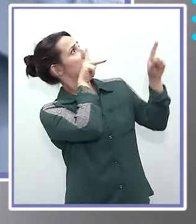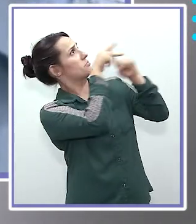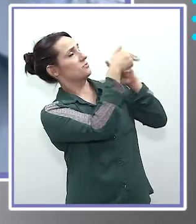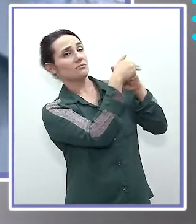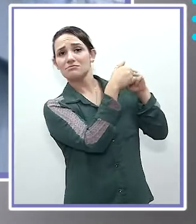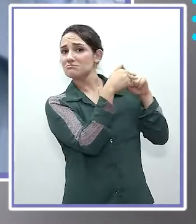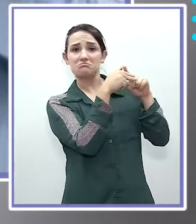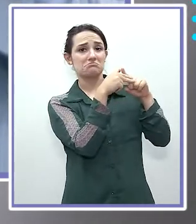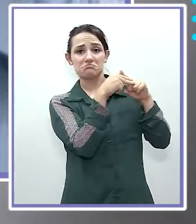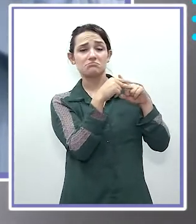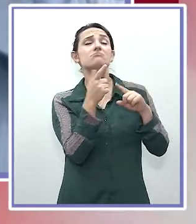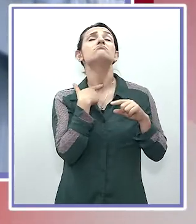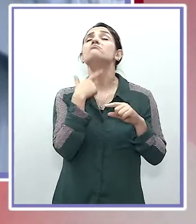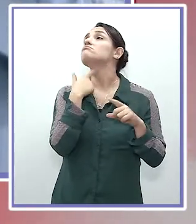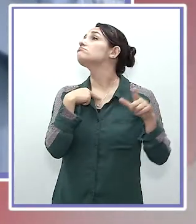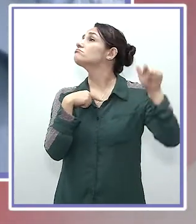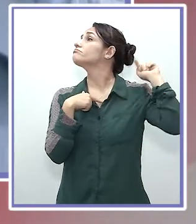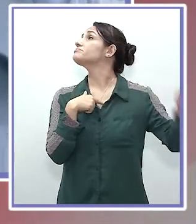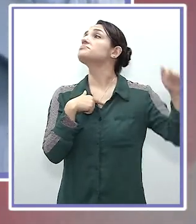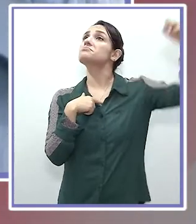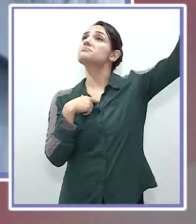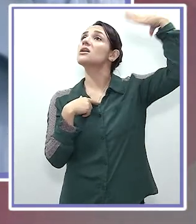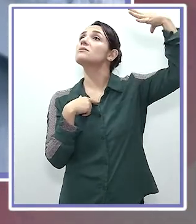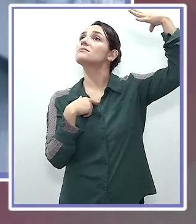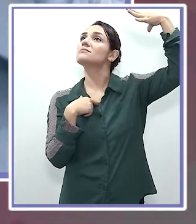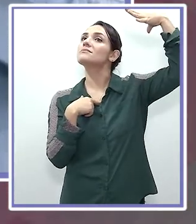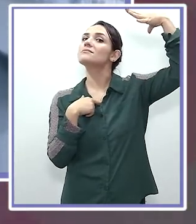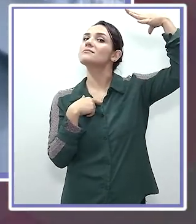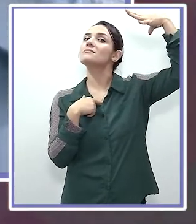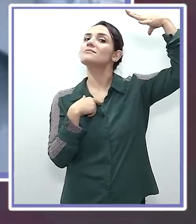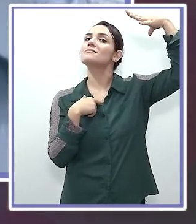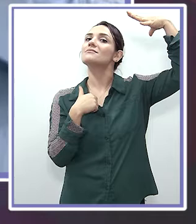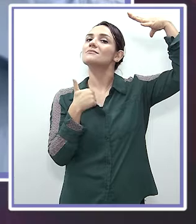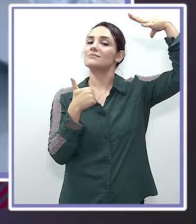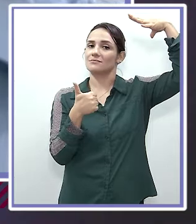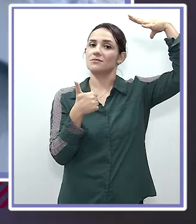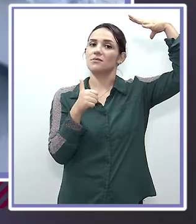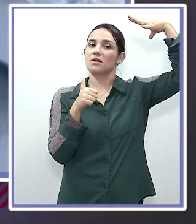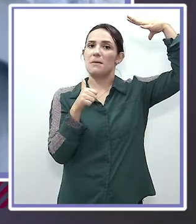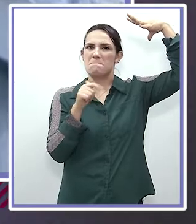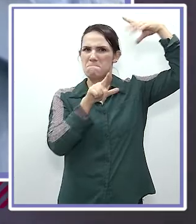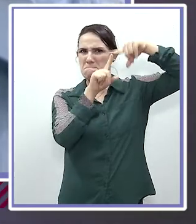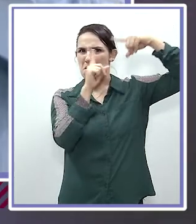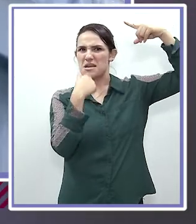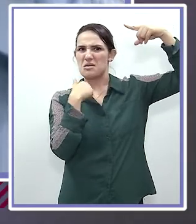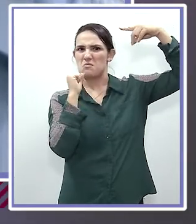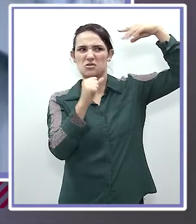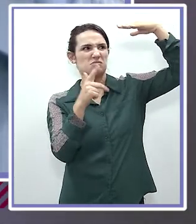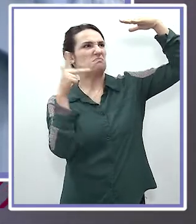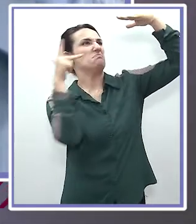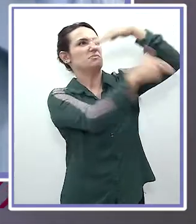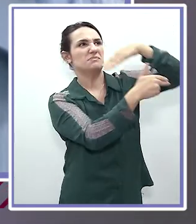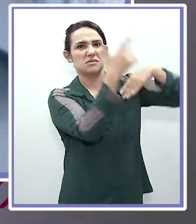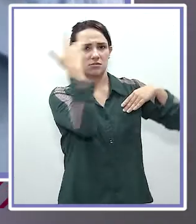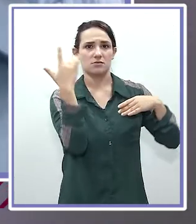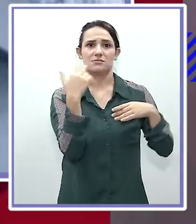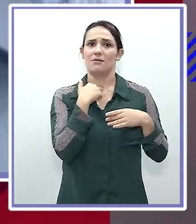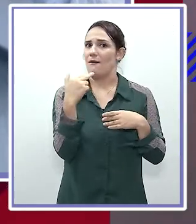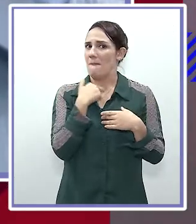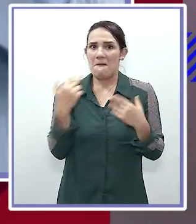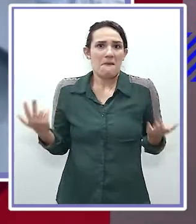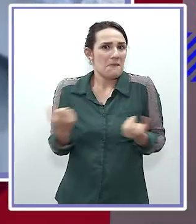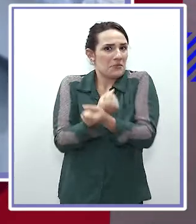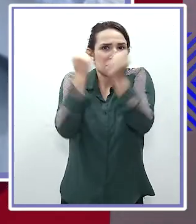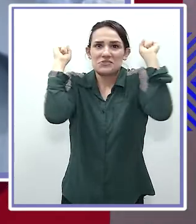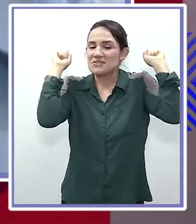energia elétrica da rede. Então, você não tem como controlar, a não ser que você desligue aquele consumidor da rede. Então, o ONS,